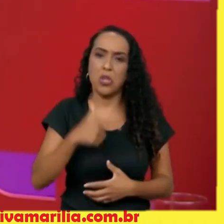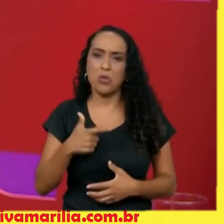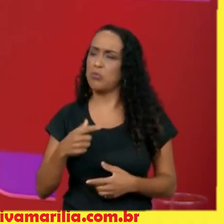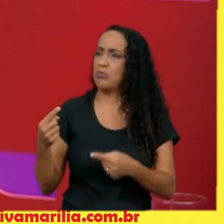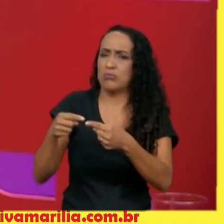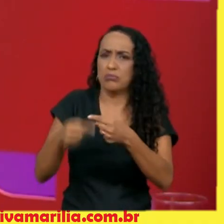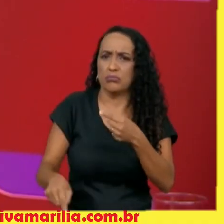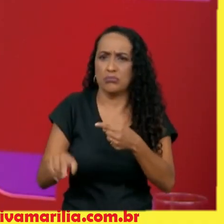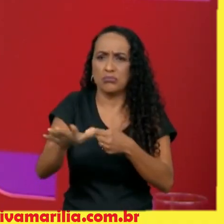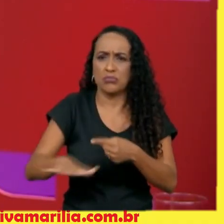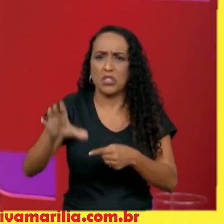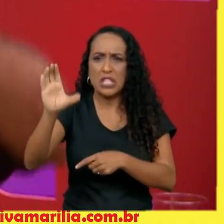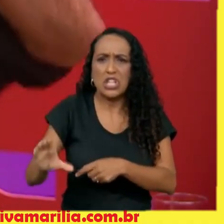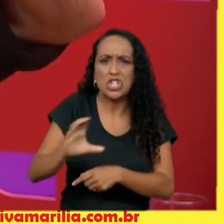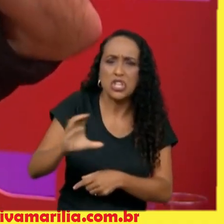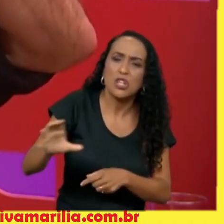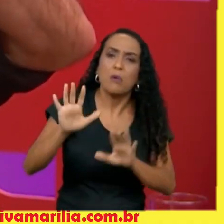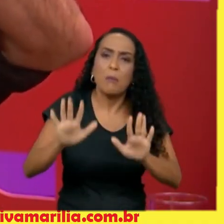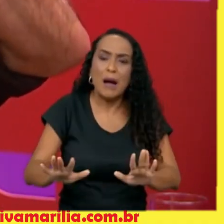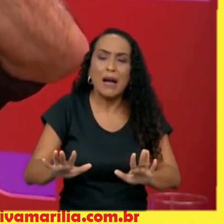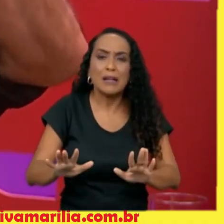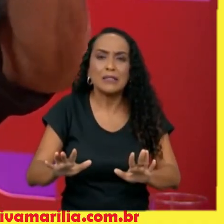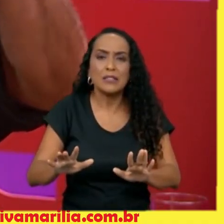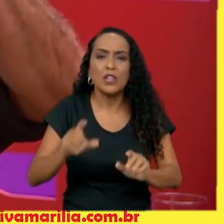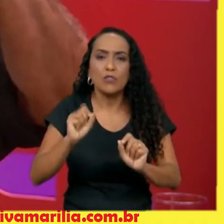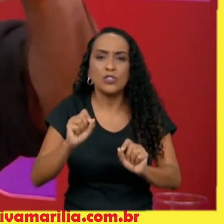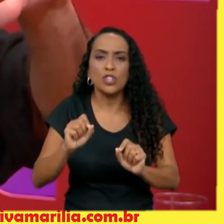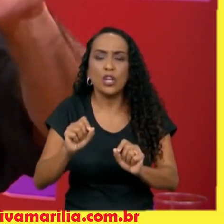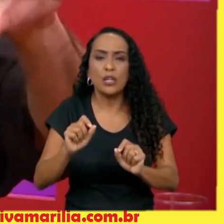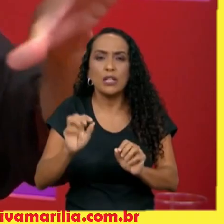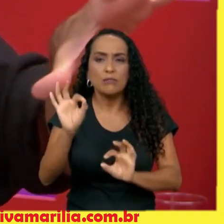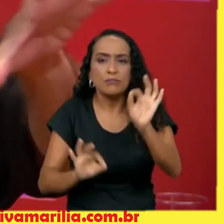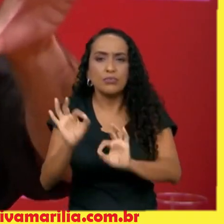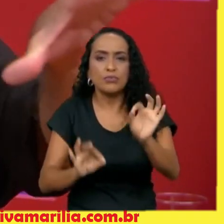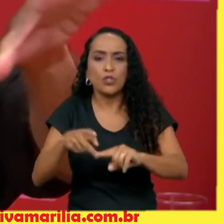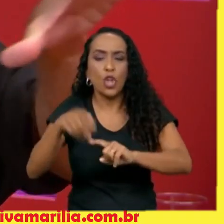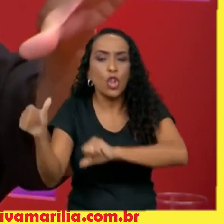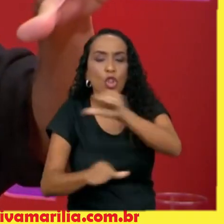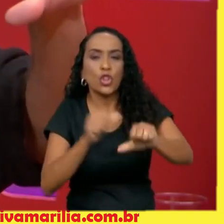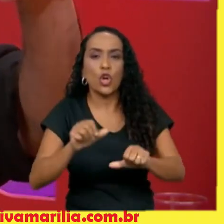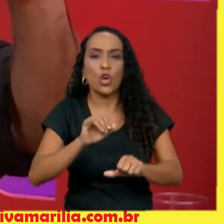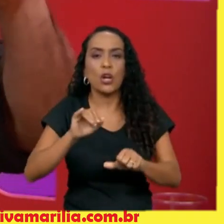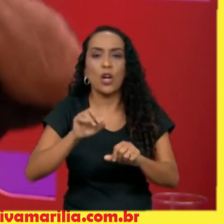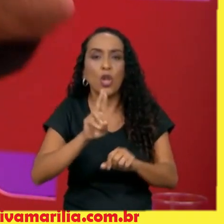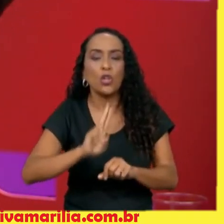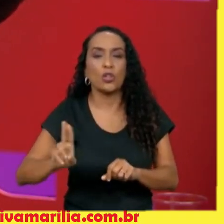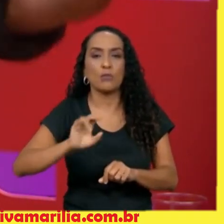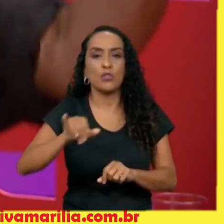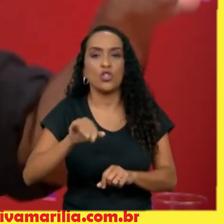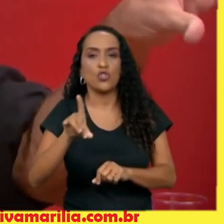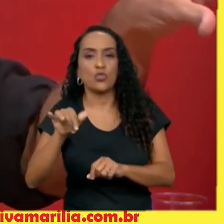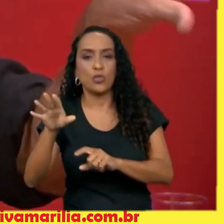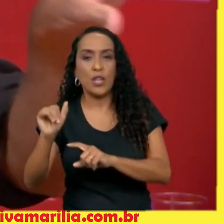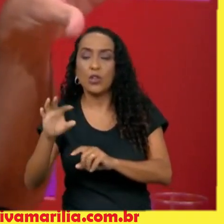com cristianismo, etc. Mas você renomeia, em termos judaico-cristãos, todas